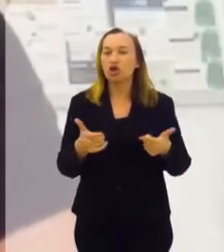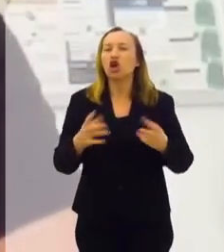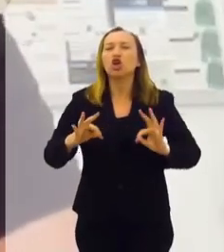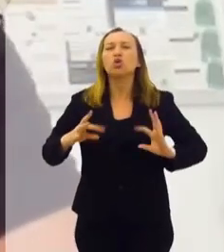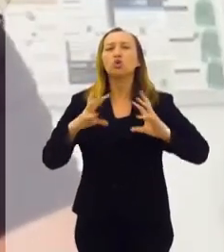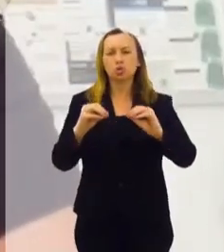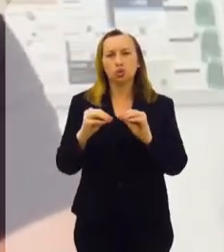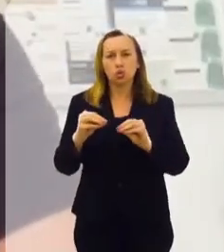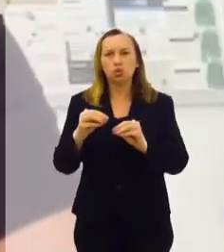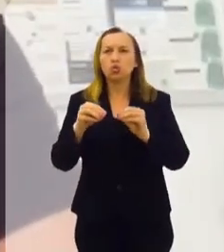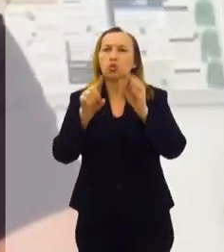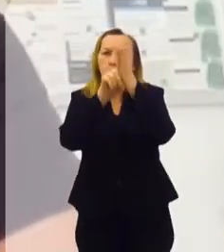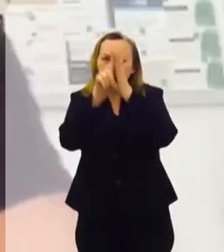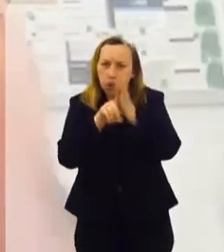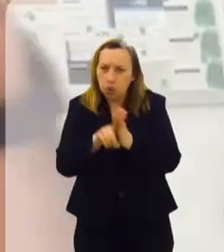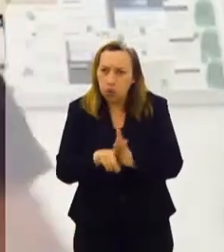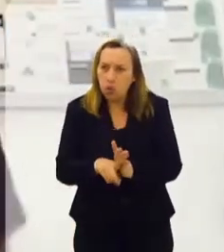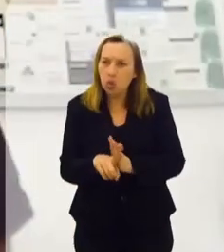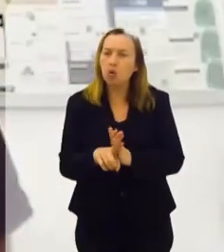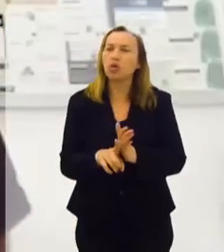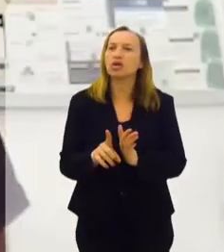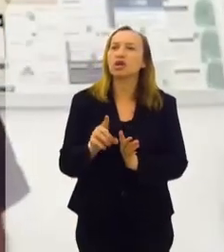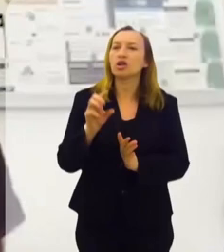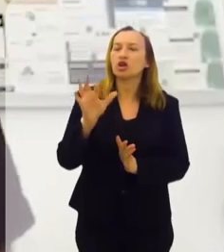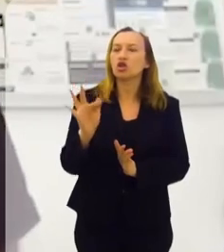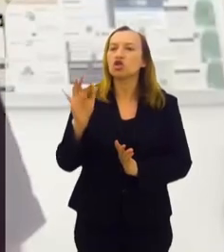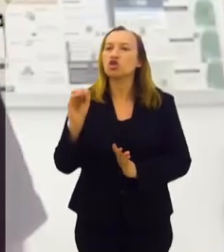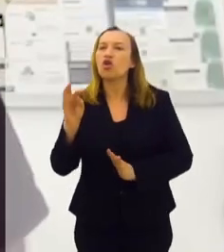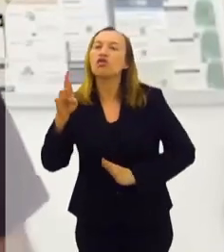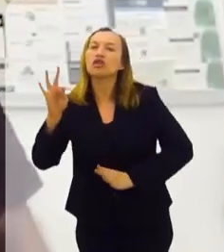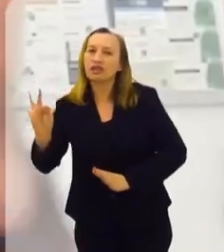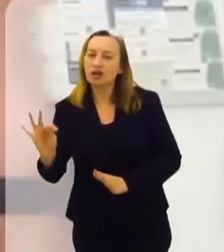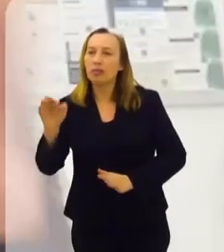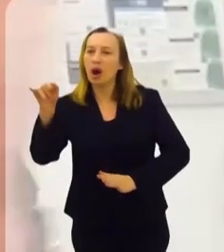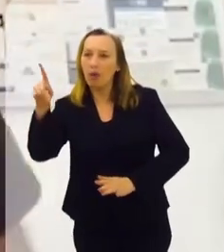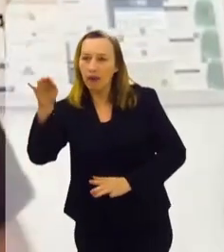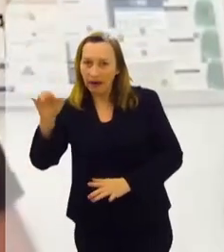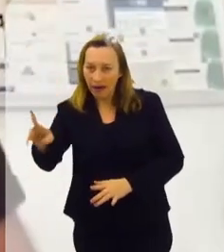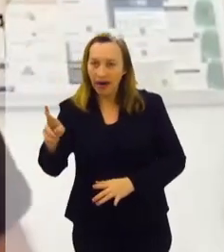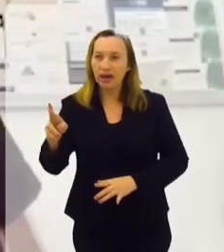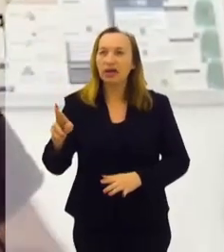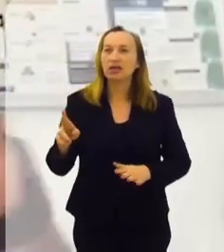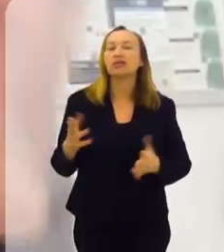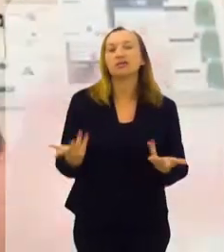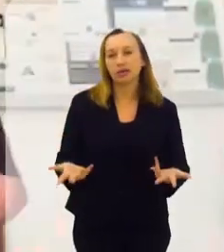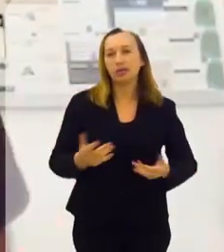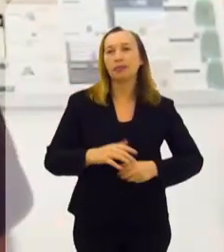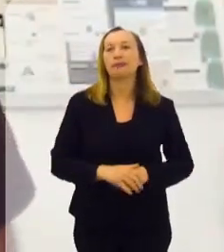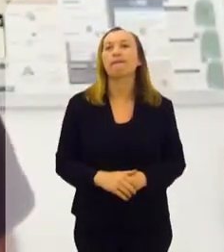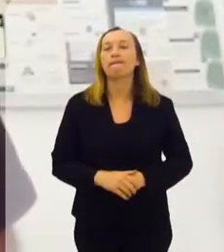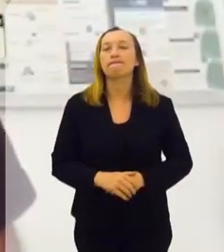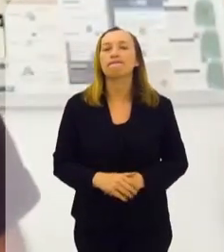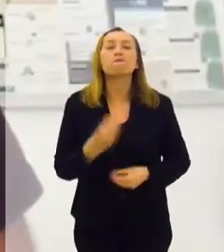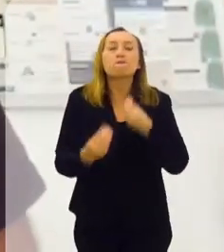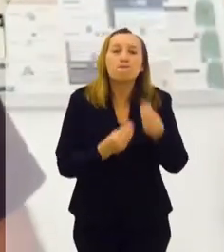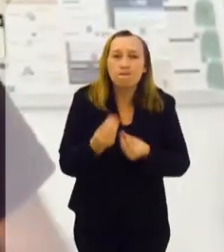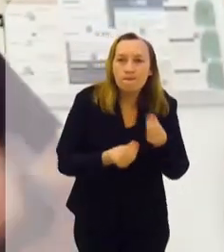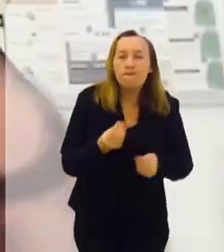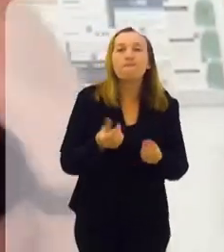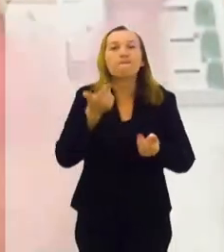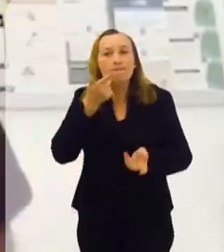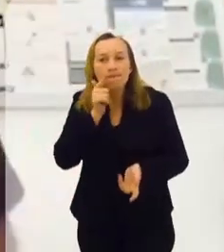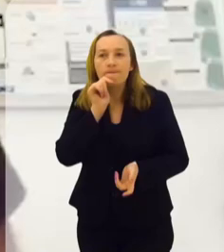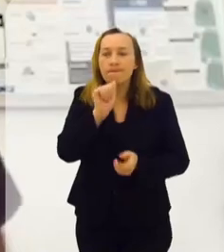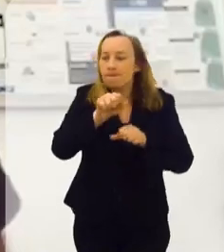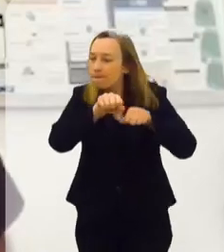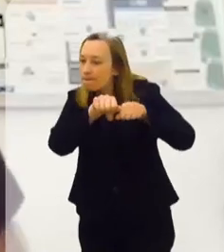intelectuais. E as análises chegam ao soft power. A quarta análise é sobre o soft power, né?